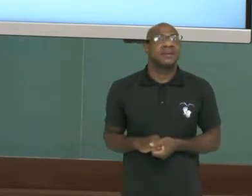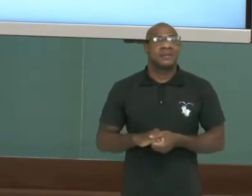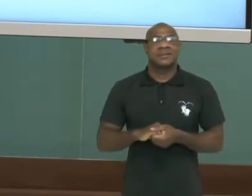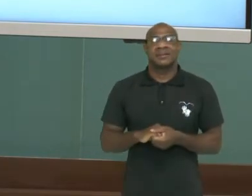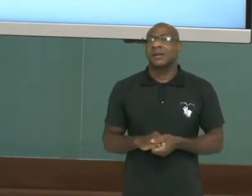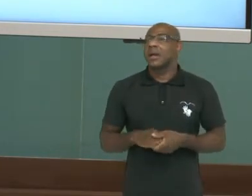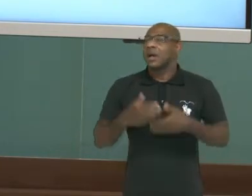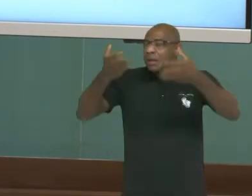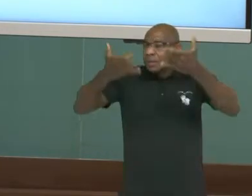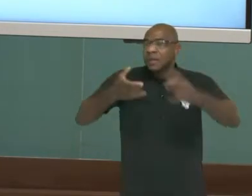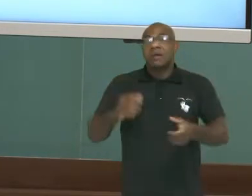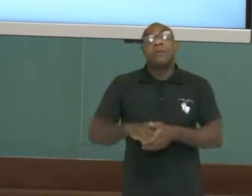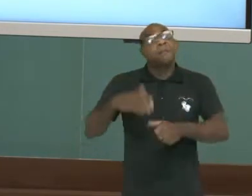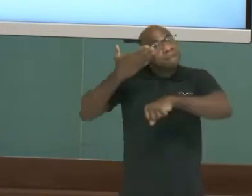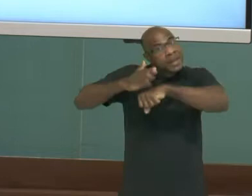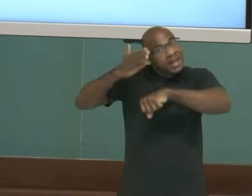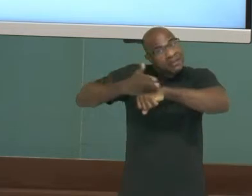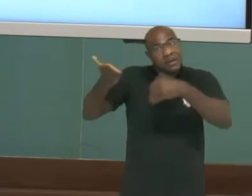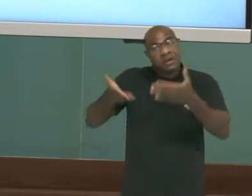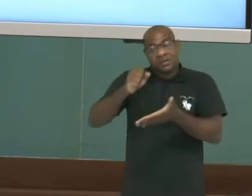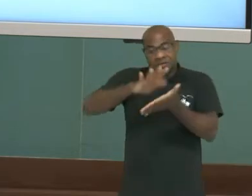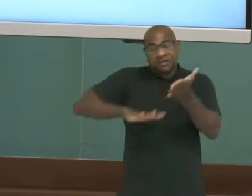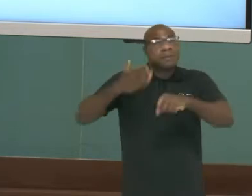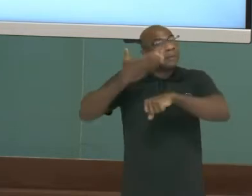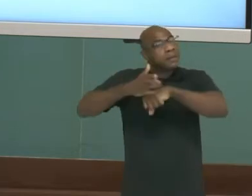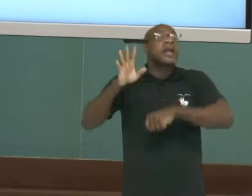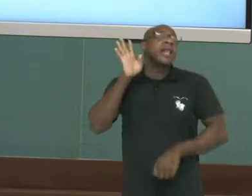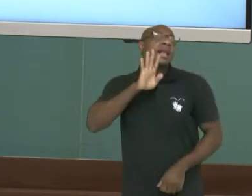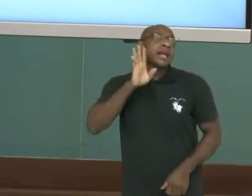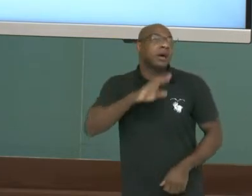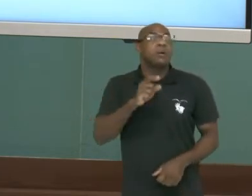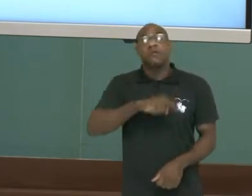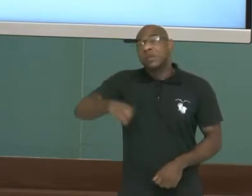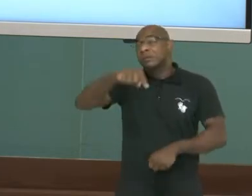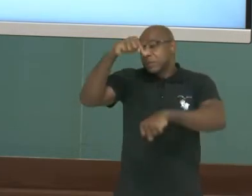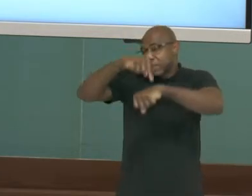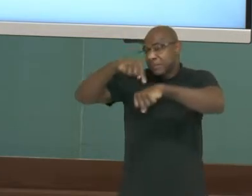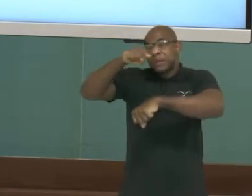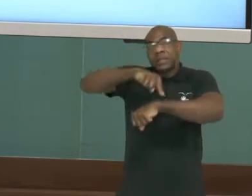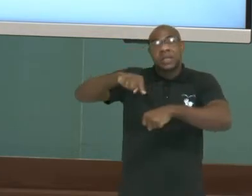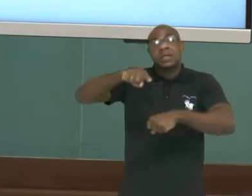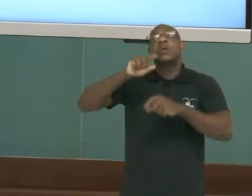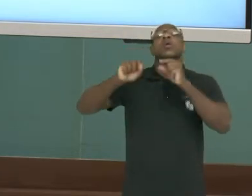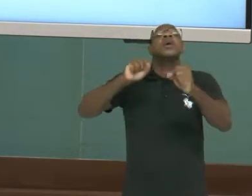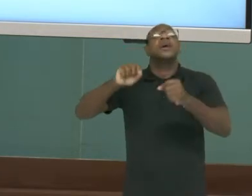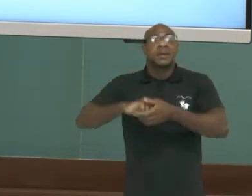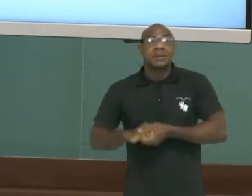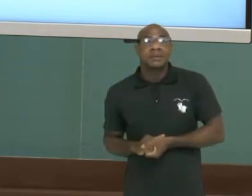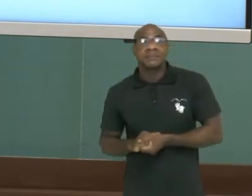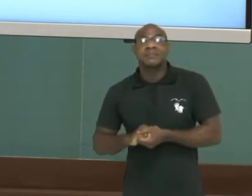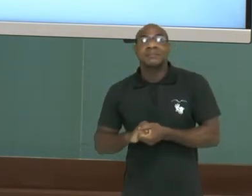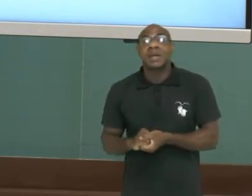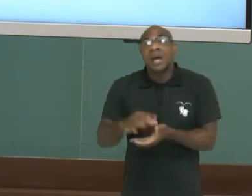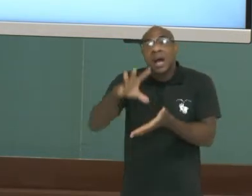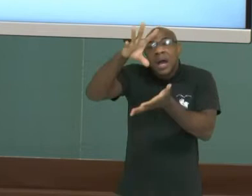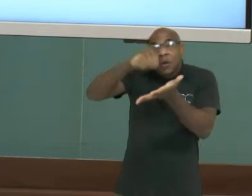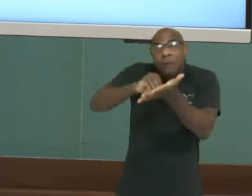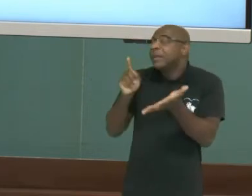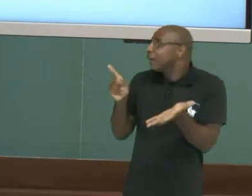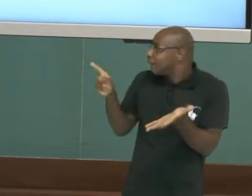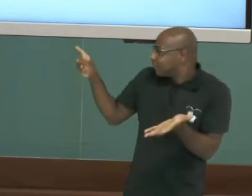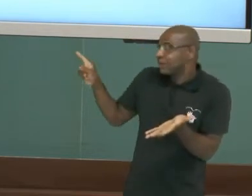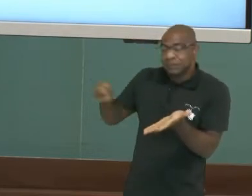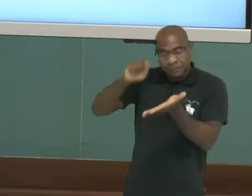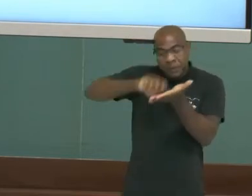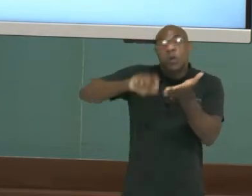mão na massa. Vamos fazer uma atividade muito legal e eu vou dar um tempinho para você anotar o